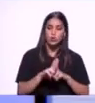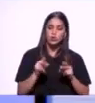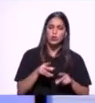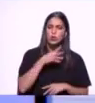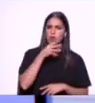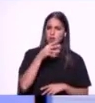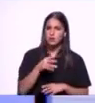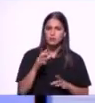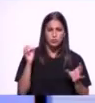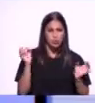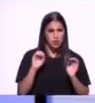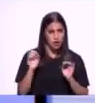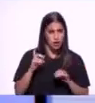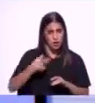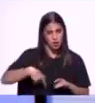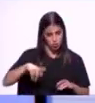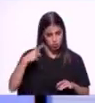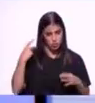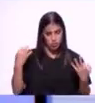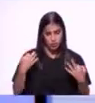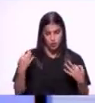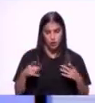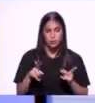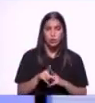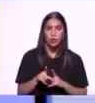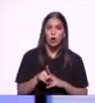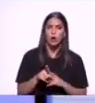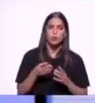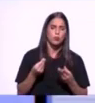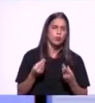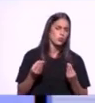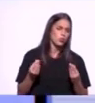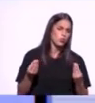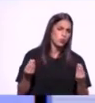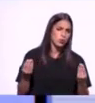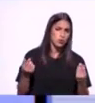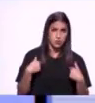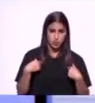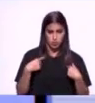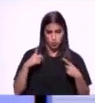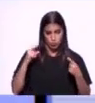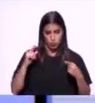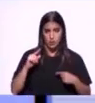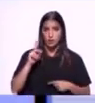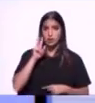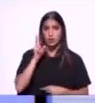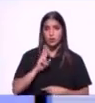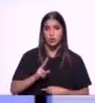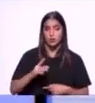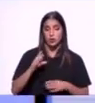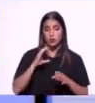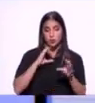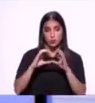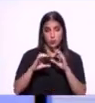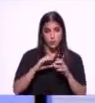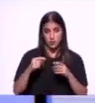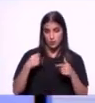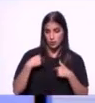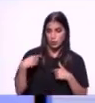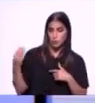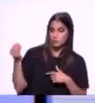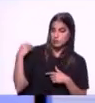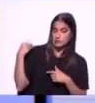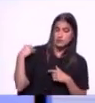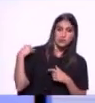Fomos muitas vezes, designadamente eu, na minha qualidade de diretor de comunicação, fui muitas vezes